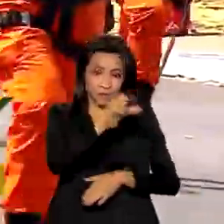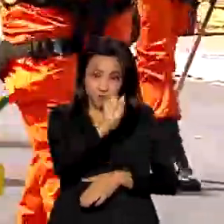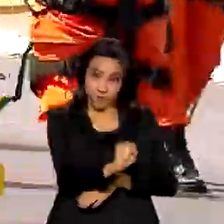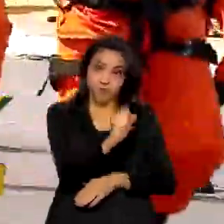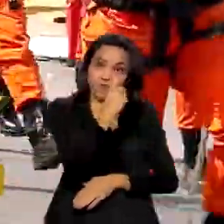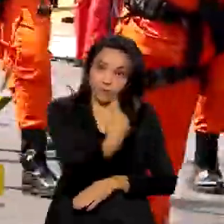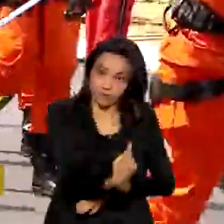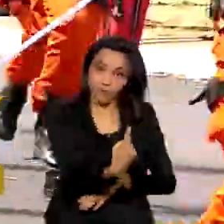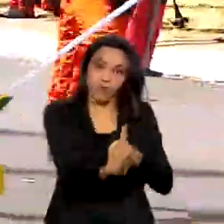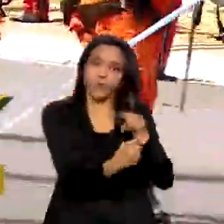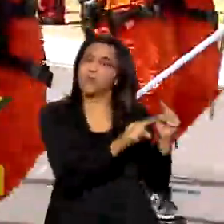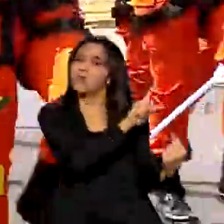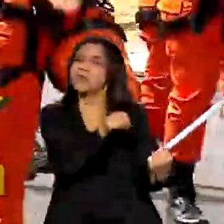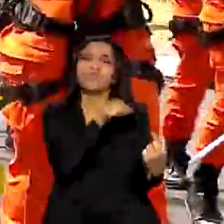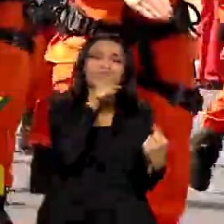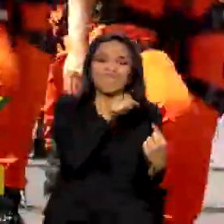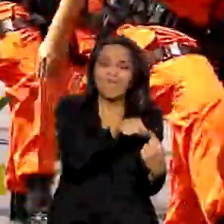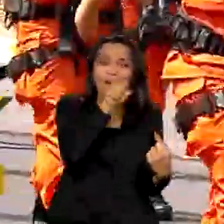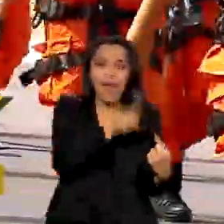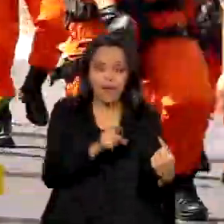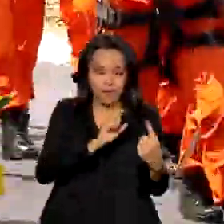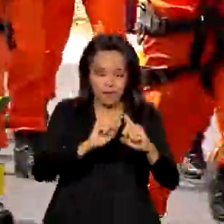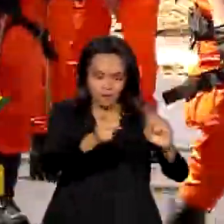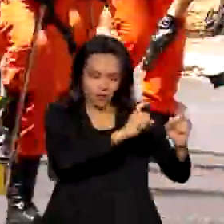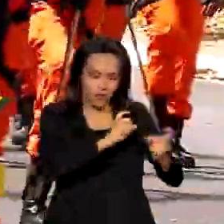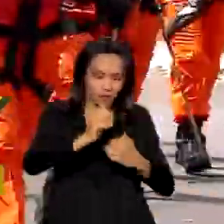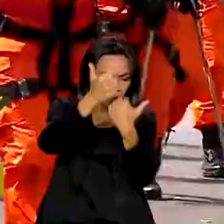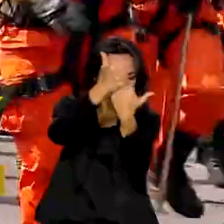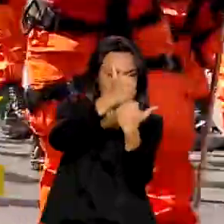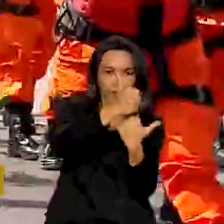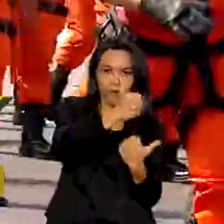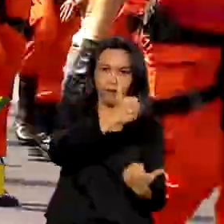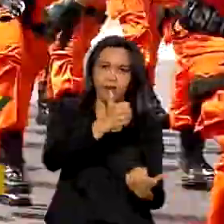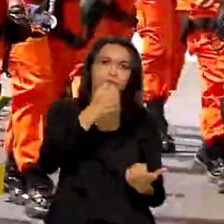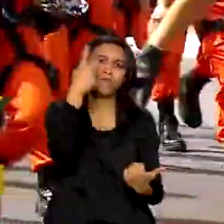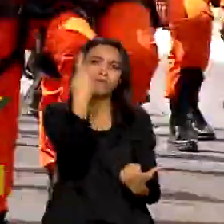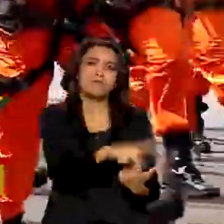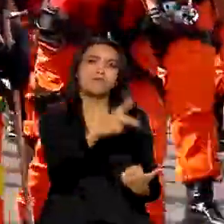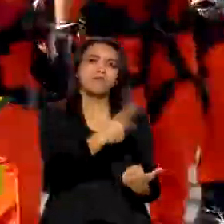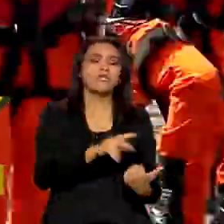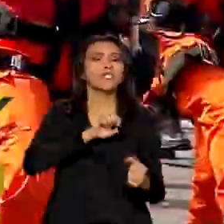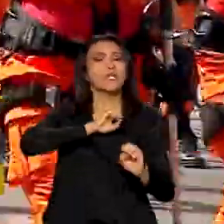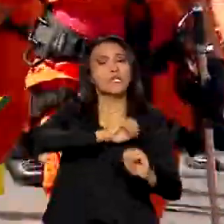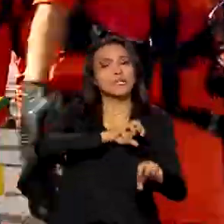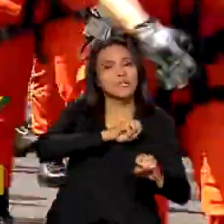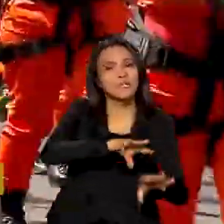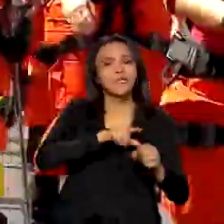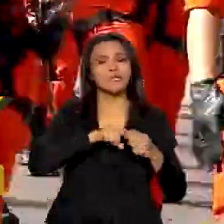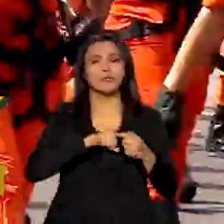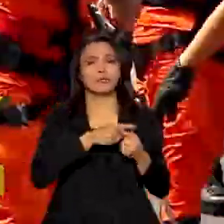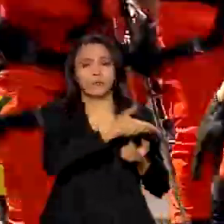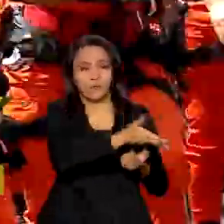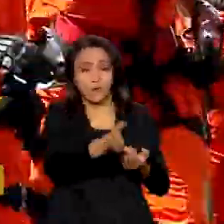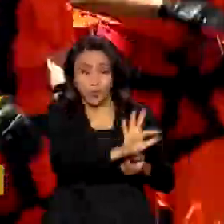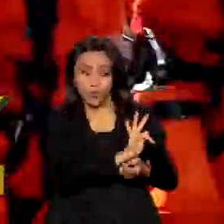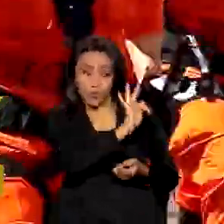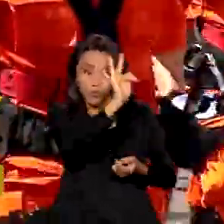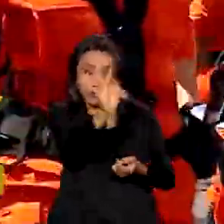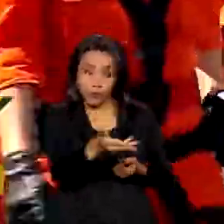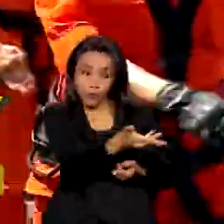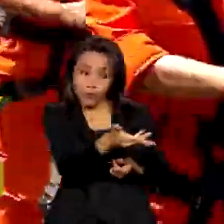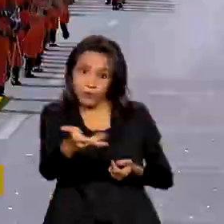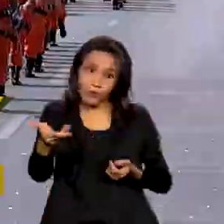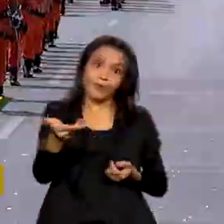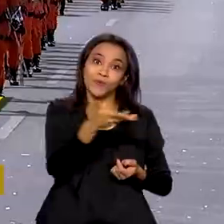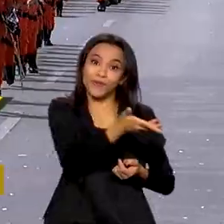1981 e tem como finalidade a administração de todo o processo de ensino-aprendizagem dos futuros oficiais do